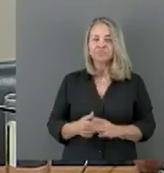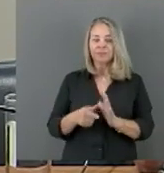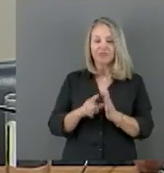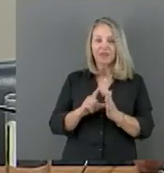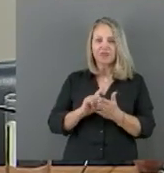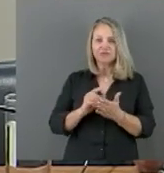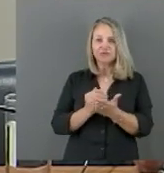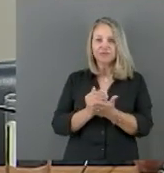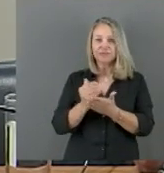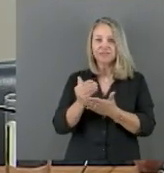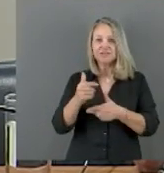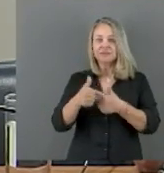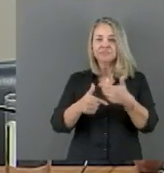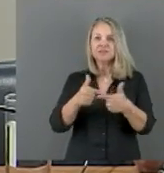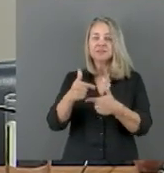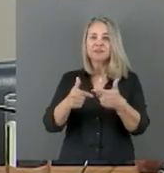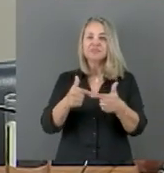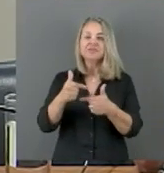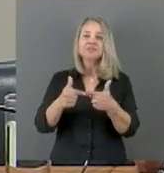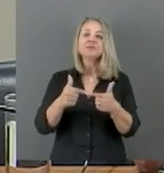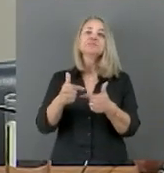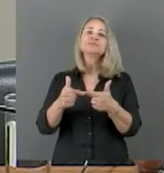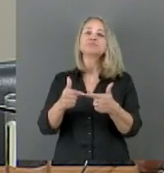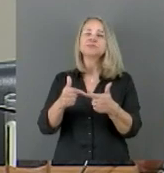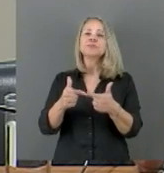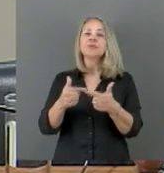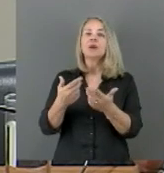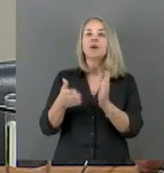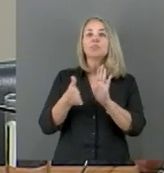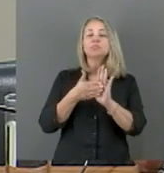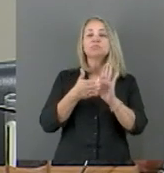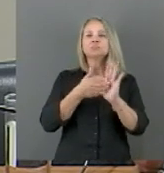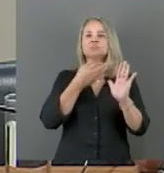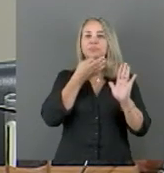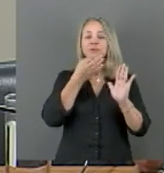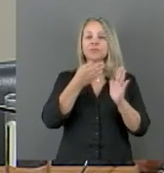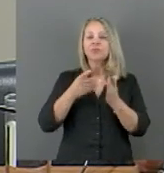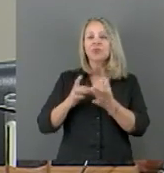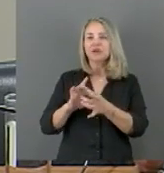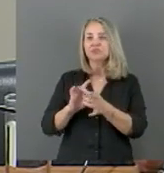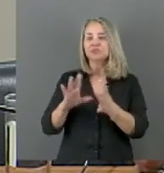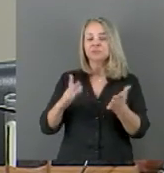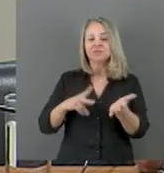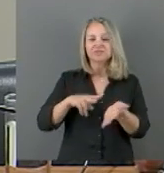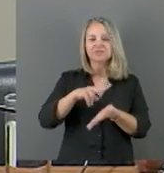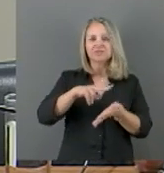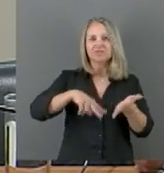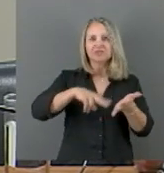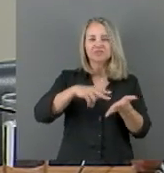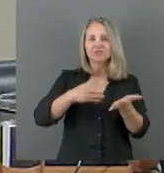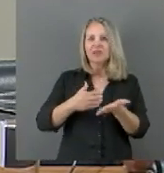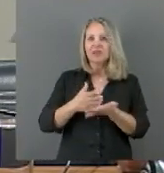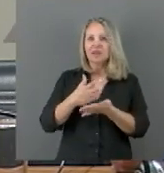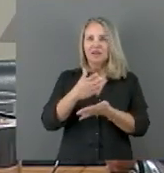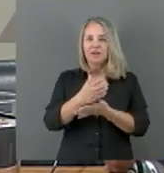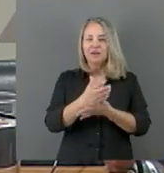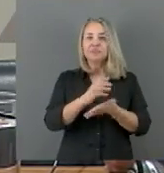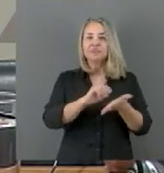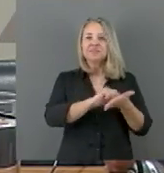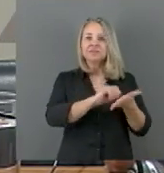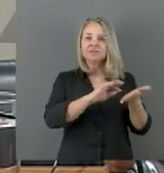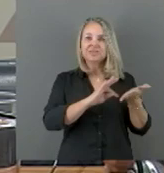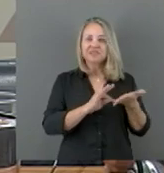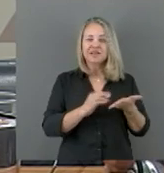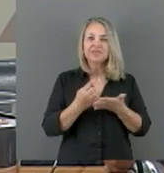de iniciarmos os nossos trabalhos, proponho a dispensa da leitura e a aprovação das atas